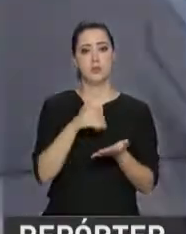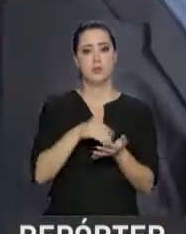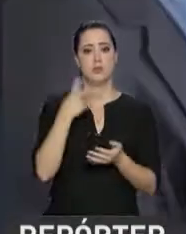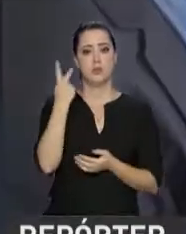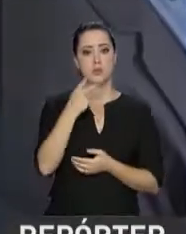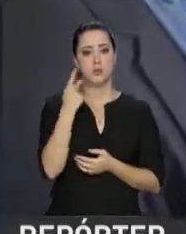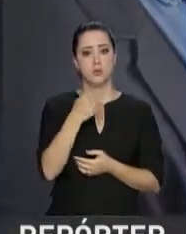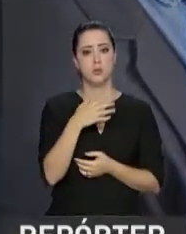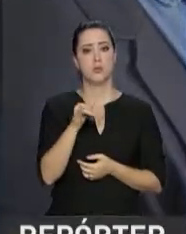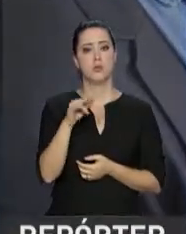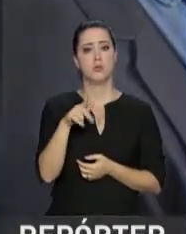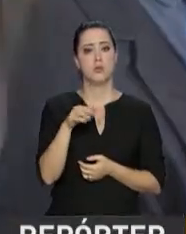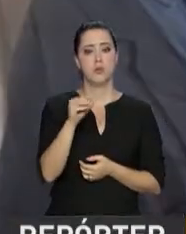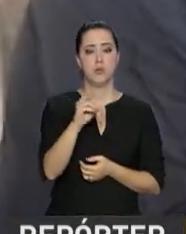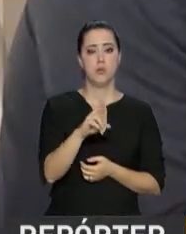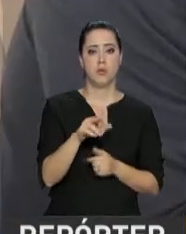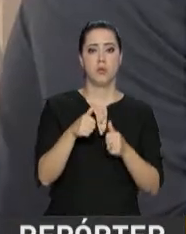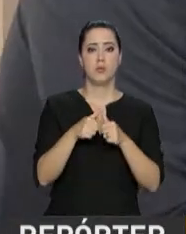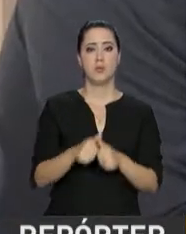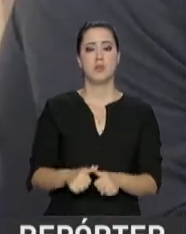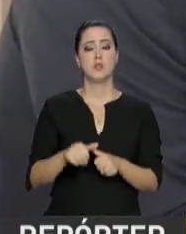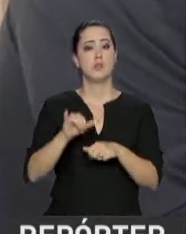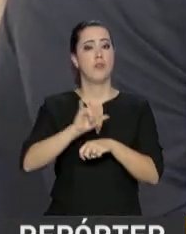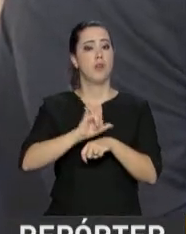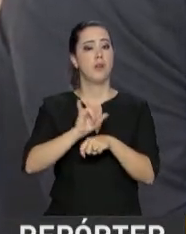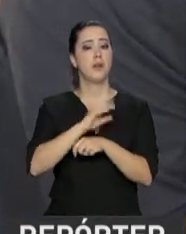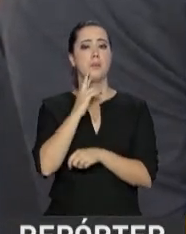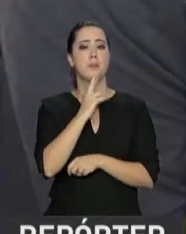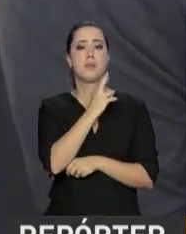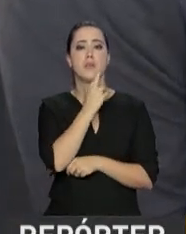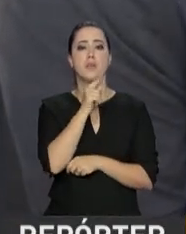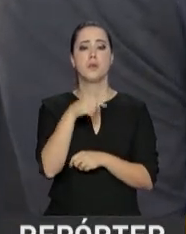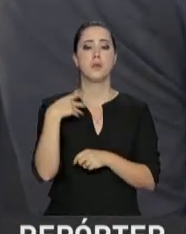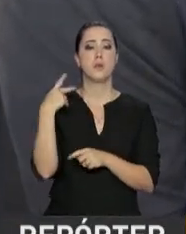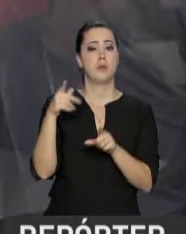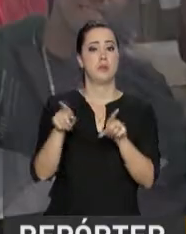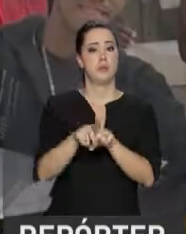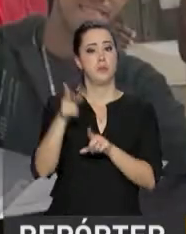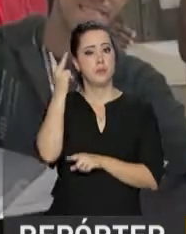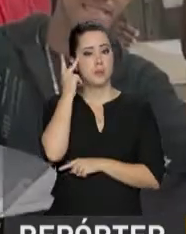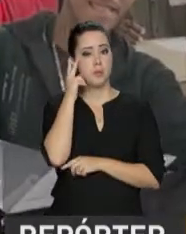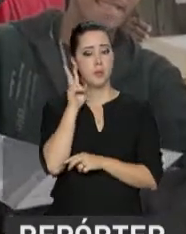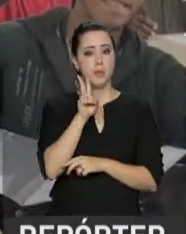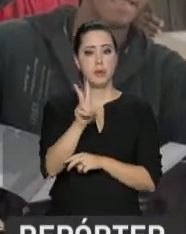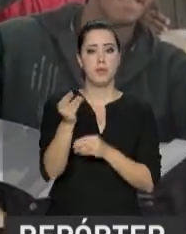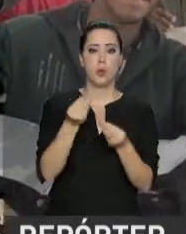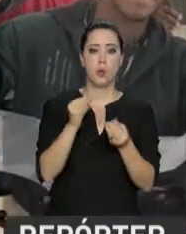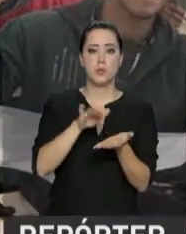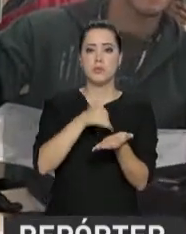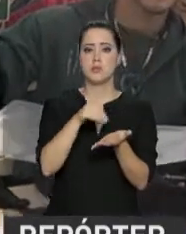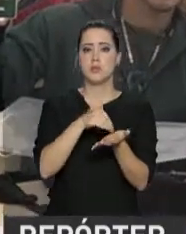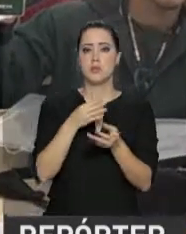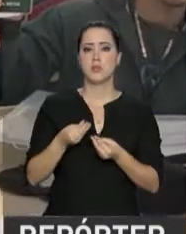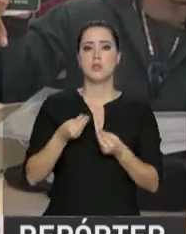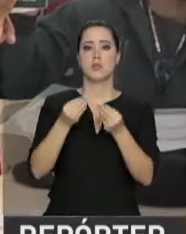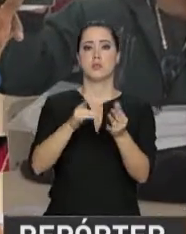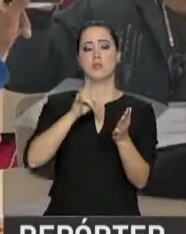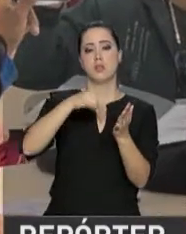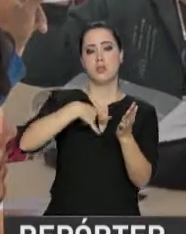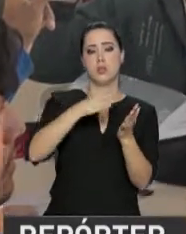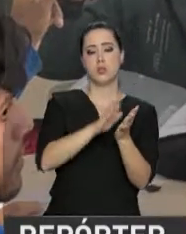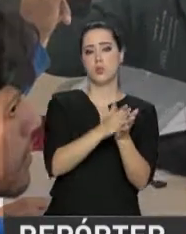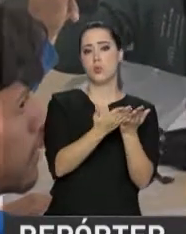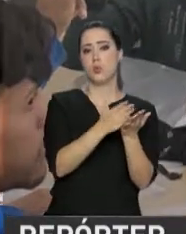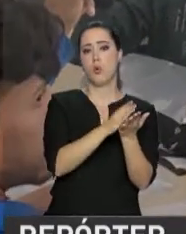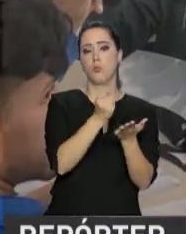igor franco esteve em boa vista capital de roraima e em são paulo para acompanhar o cadastramento e entender a entrega de